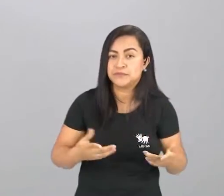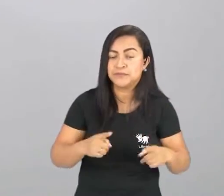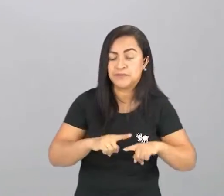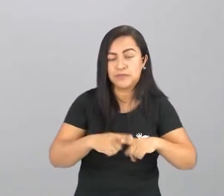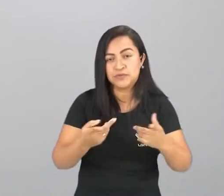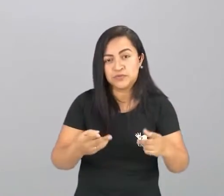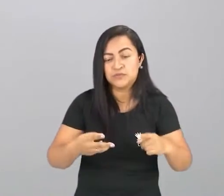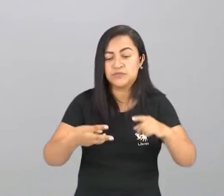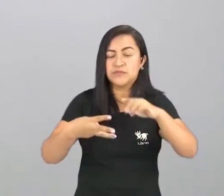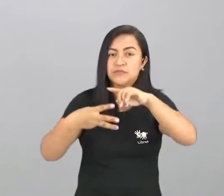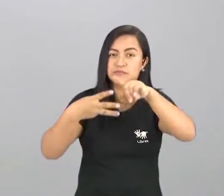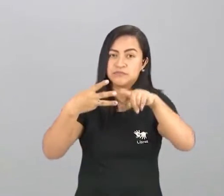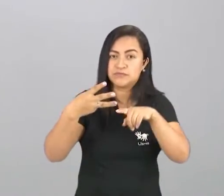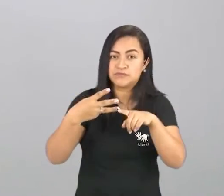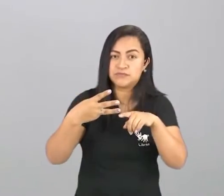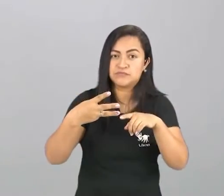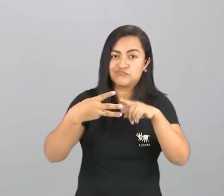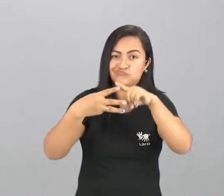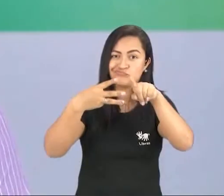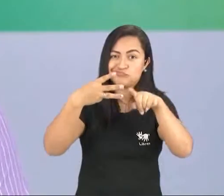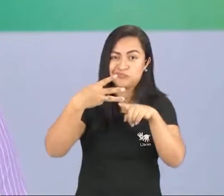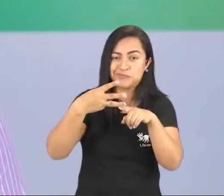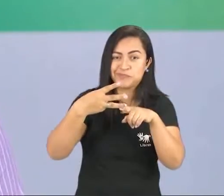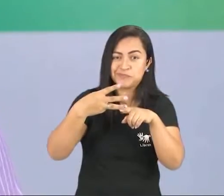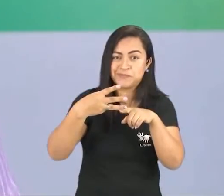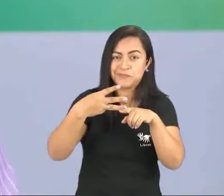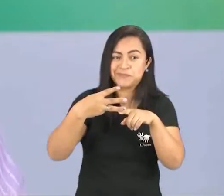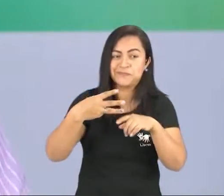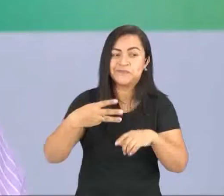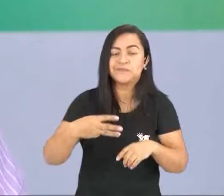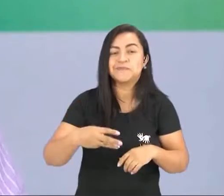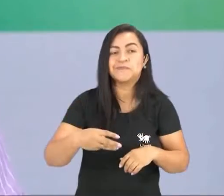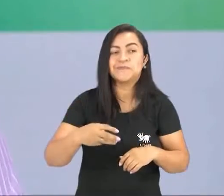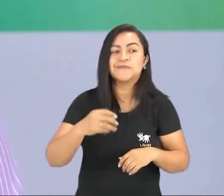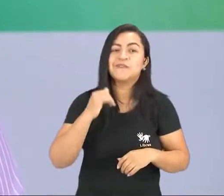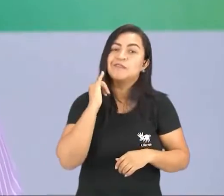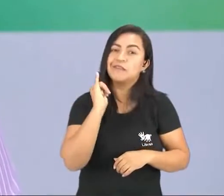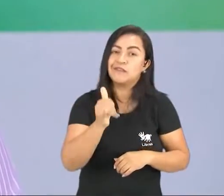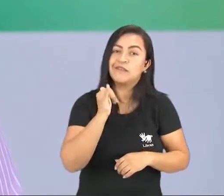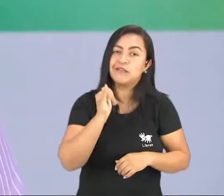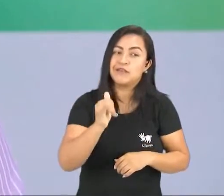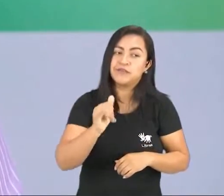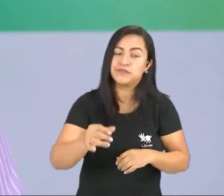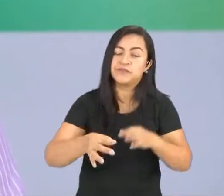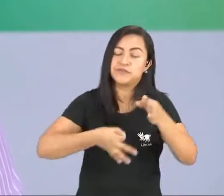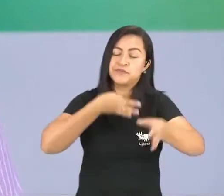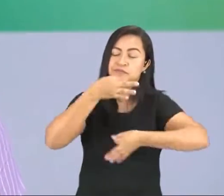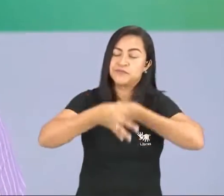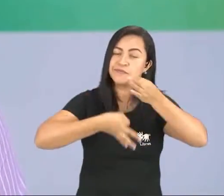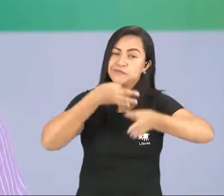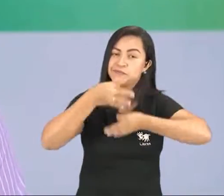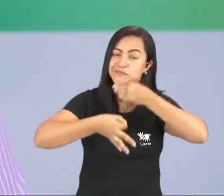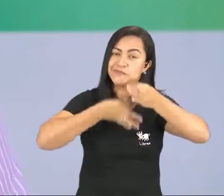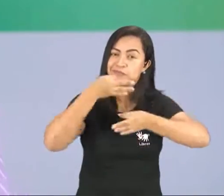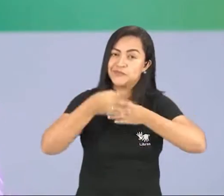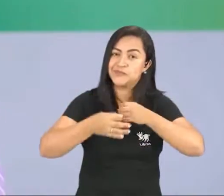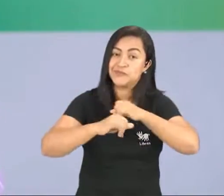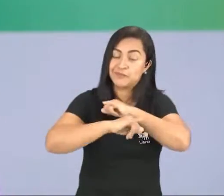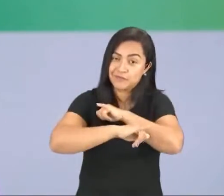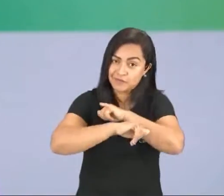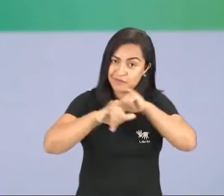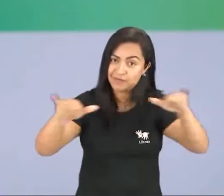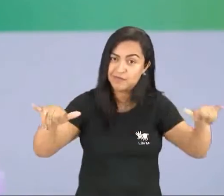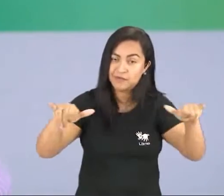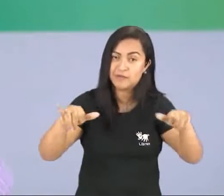falar dos principais. São os textos narrativos, argumentativos e informativos. Os